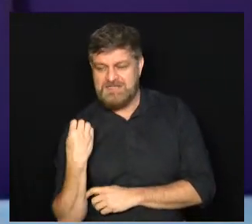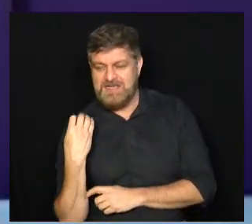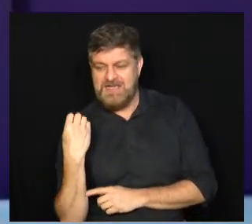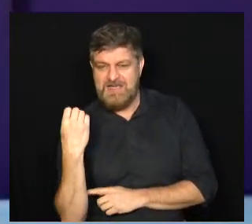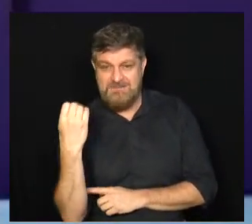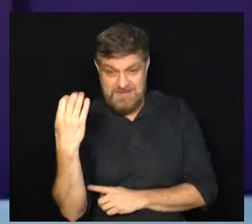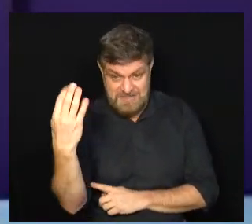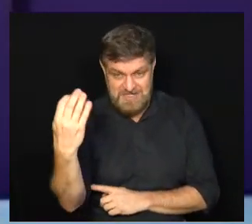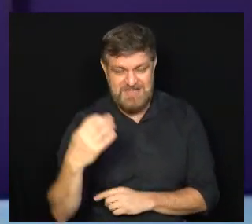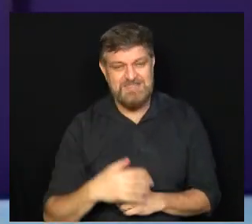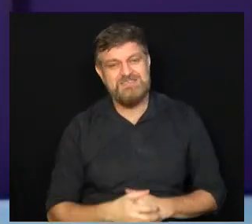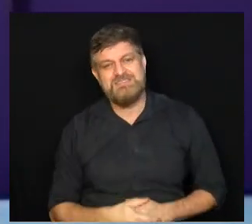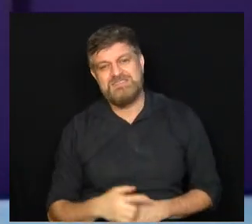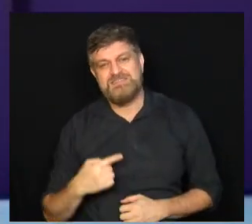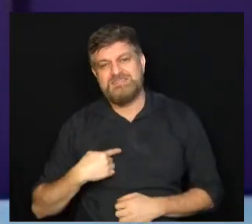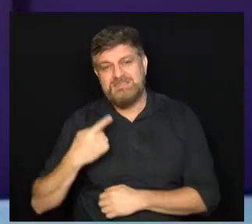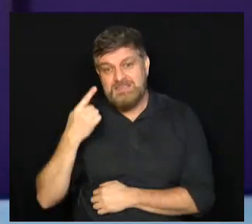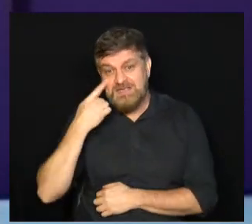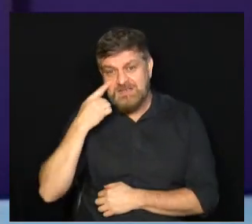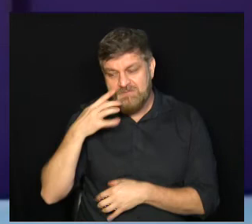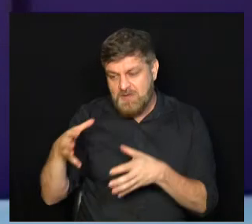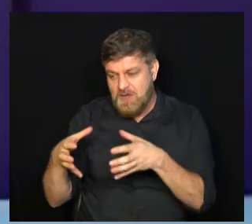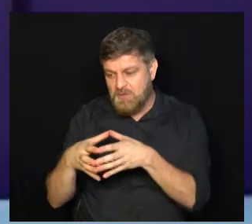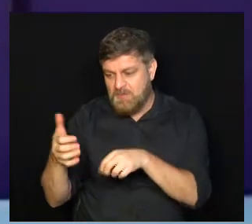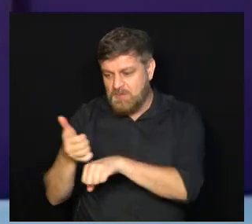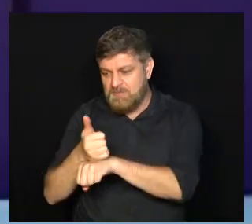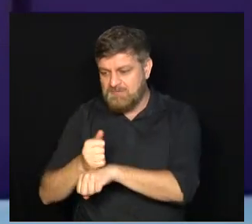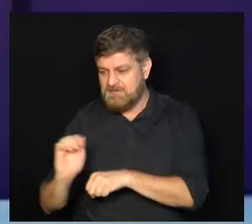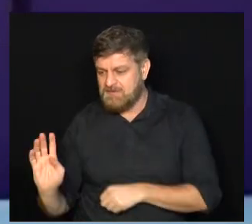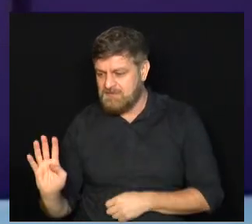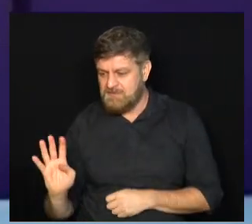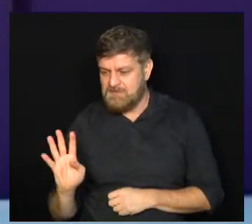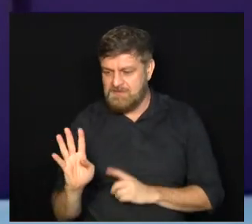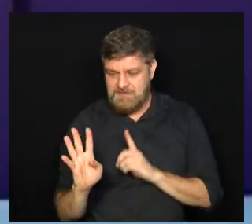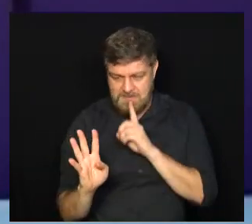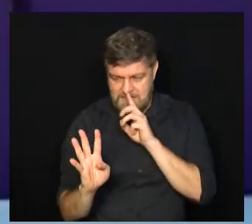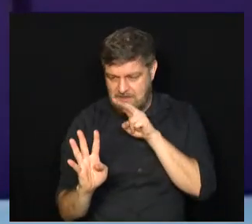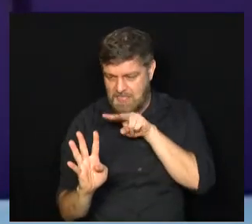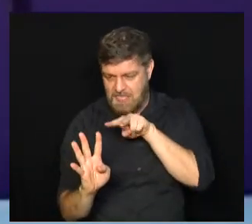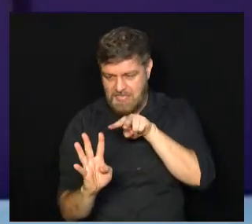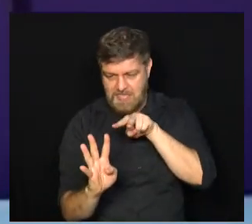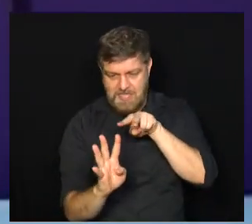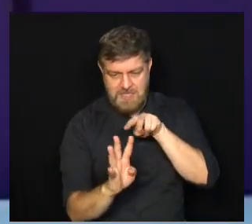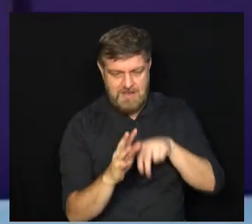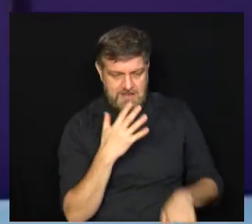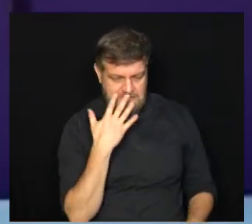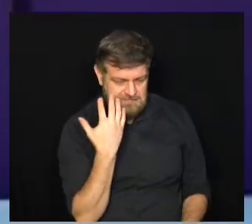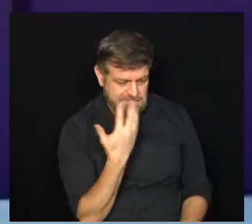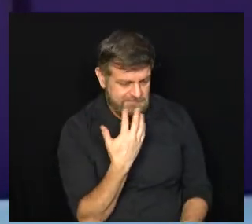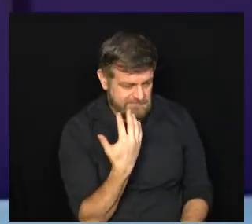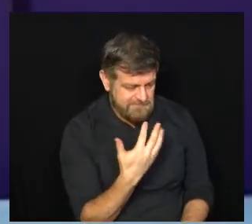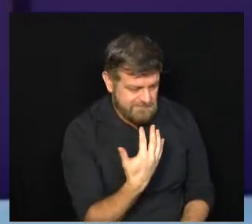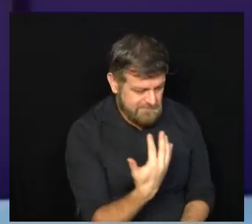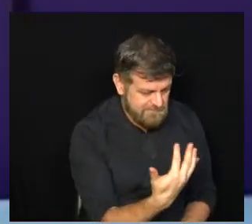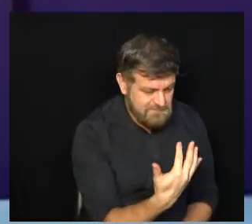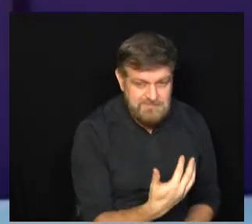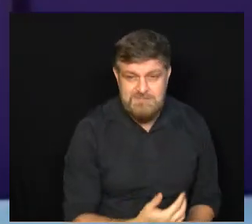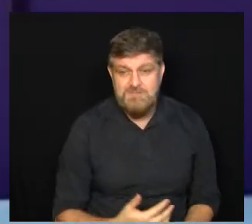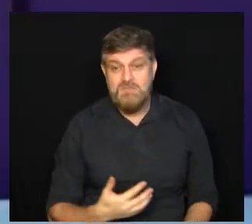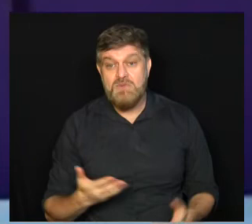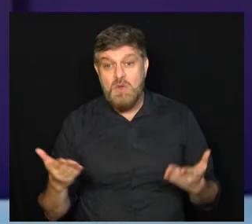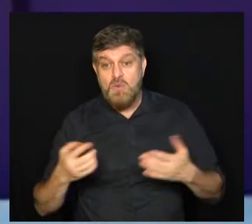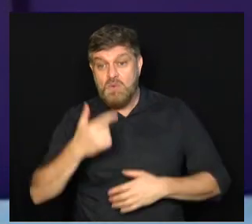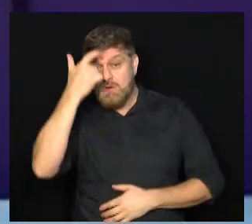dela, e eu via as tripulações andando e ficava encantada com isso, e hoje eu fico mais feliz